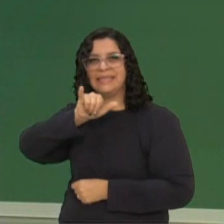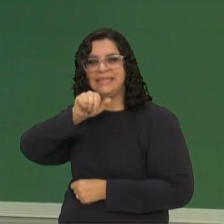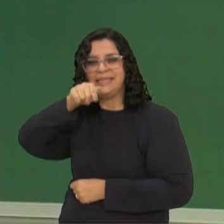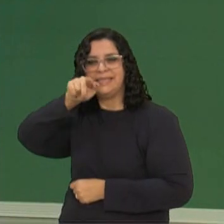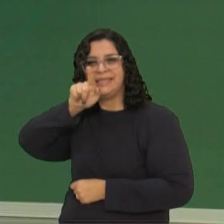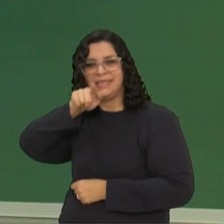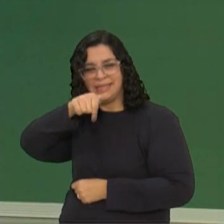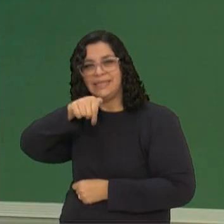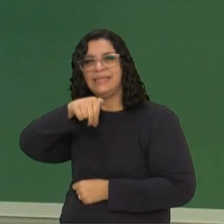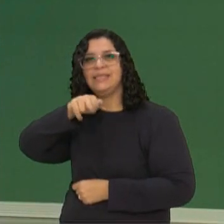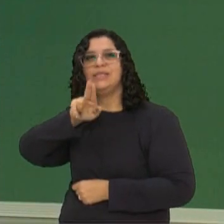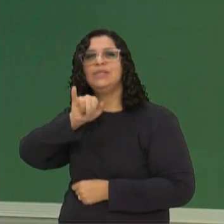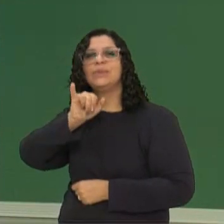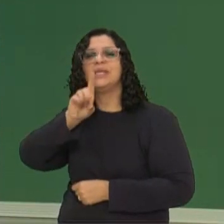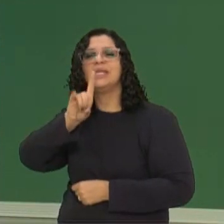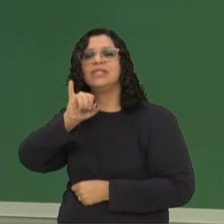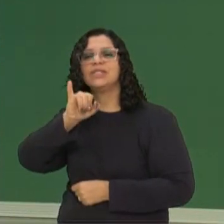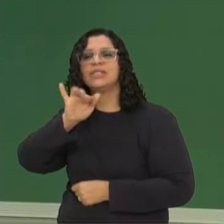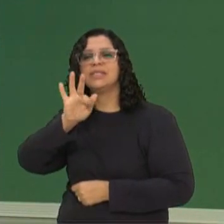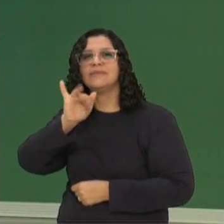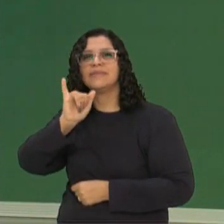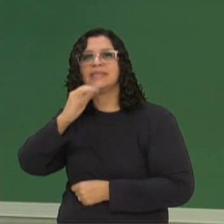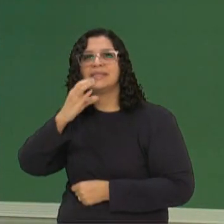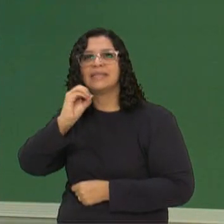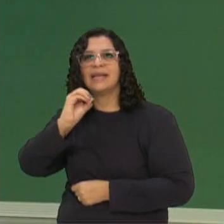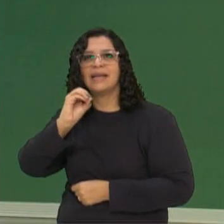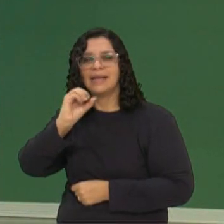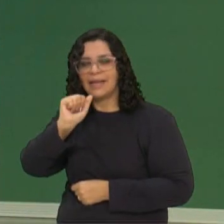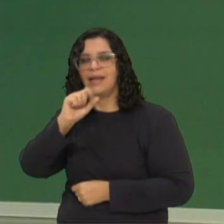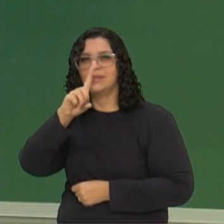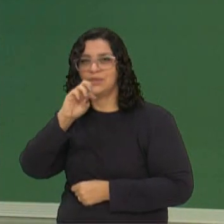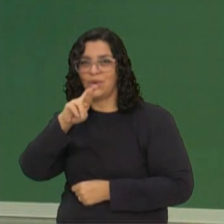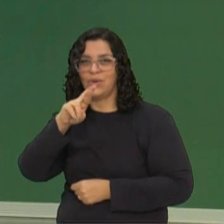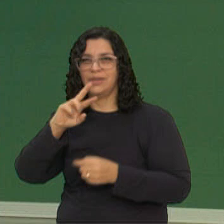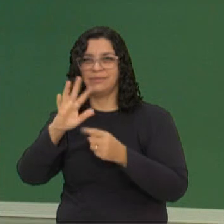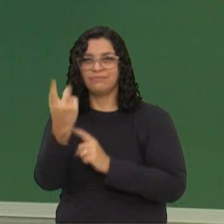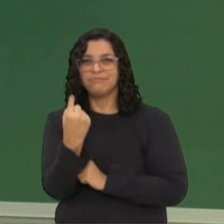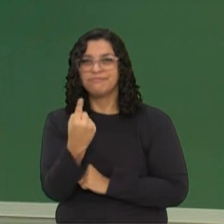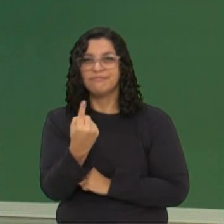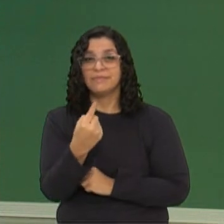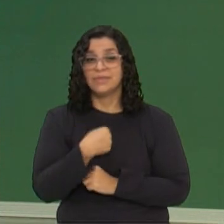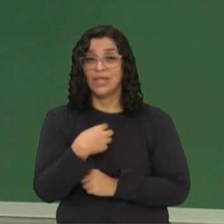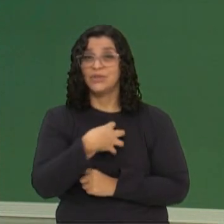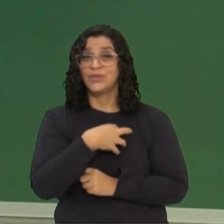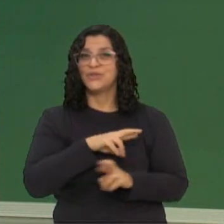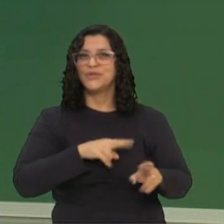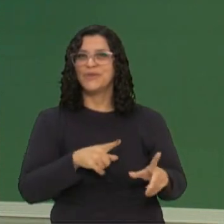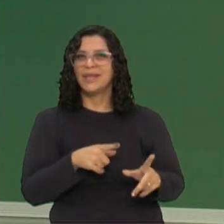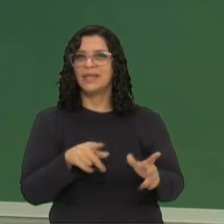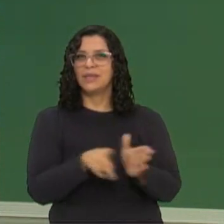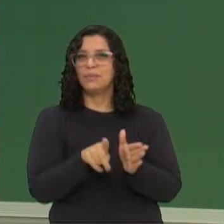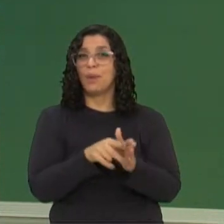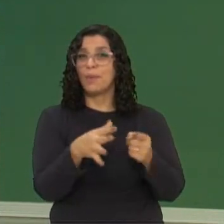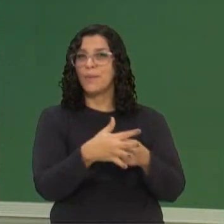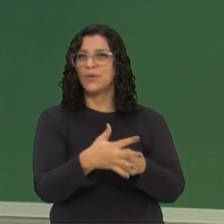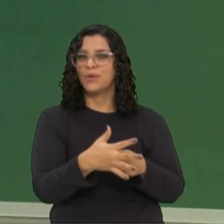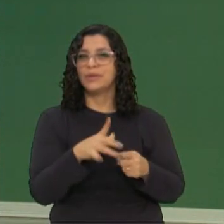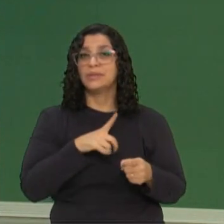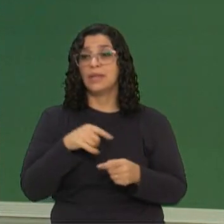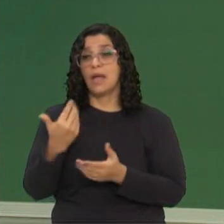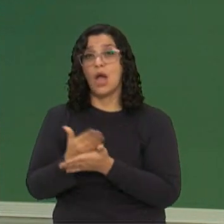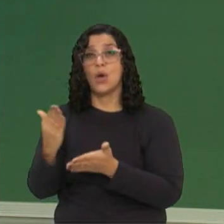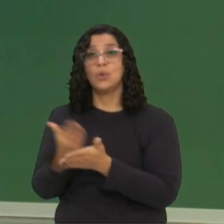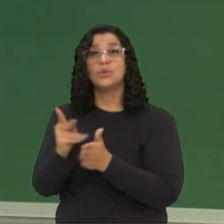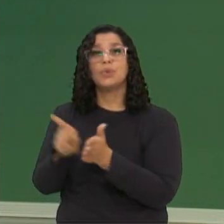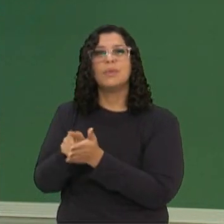vários equipamentos elétricos, cada equipamento desse tem um tipo de motor diferente. Nós temos até um motor elétrico dentro